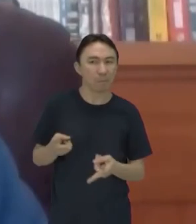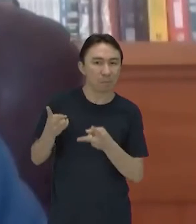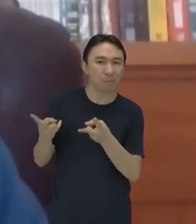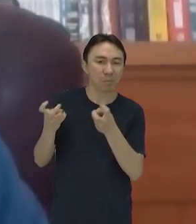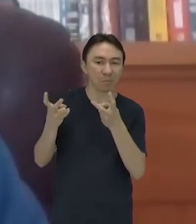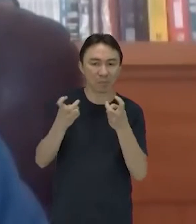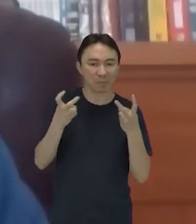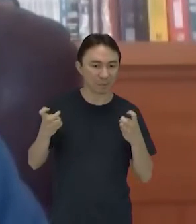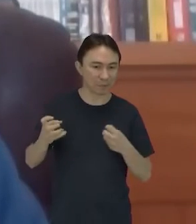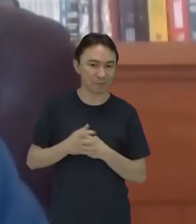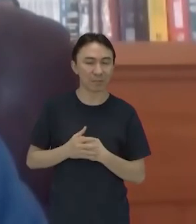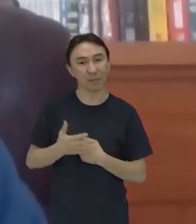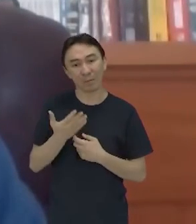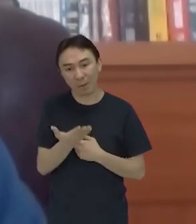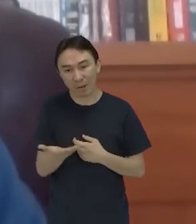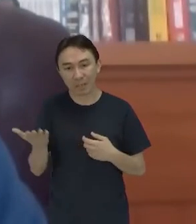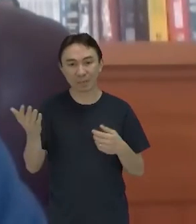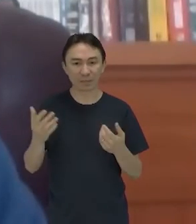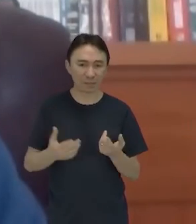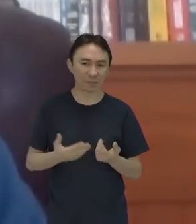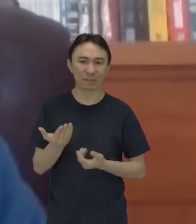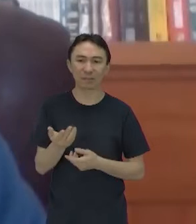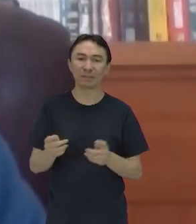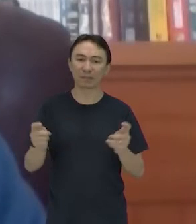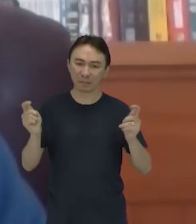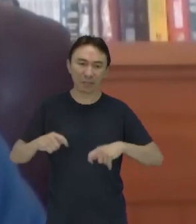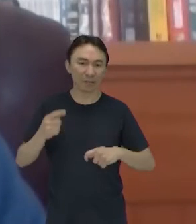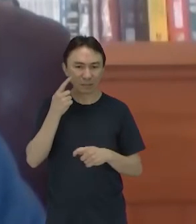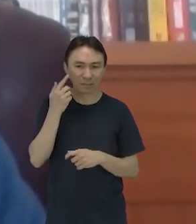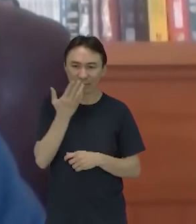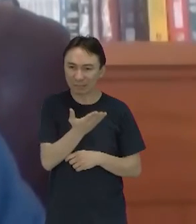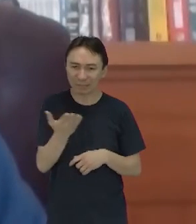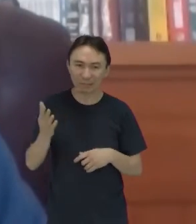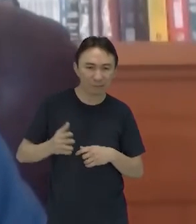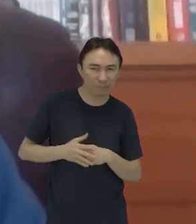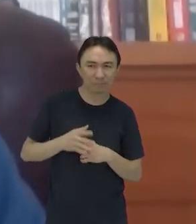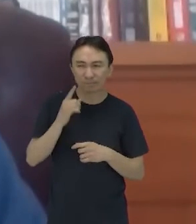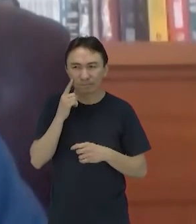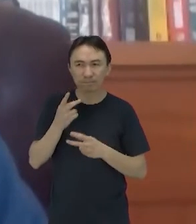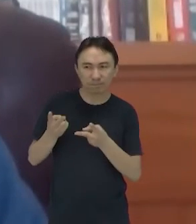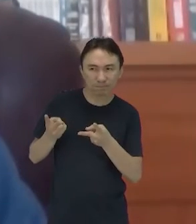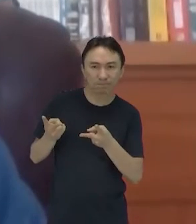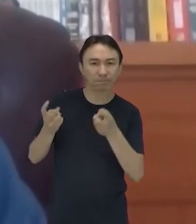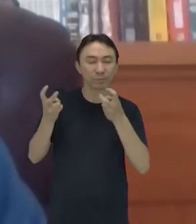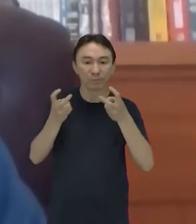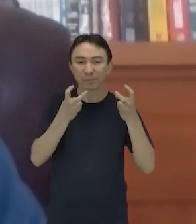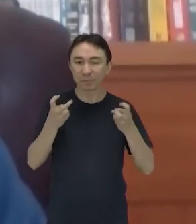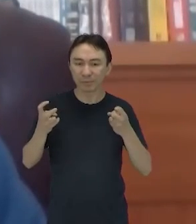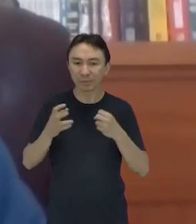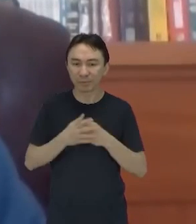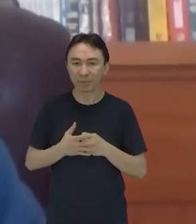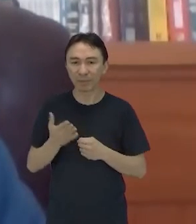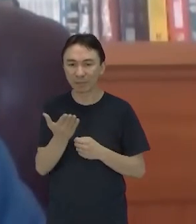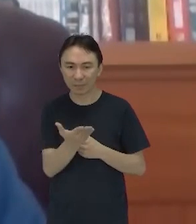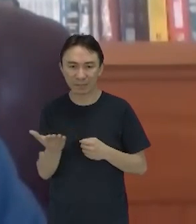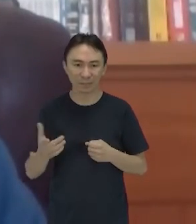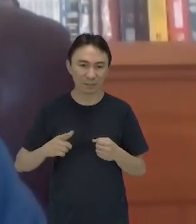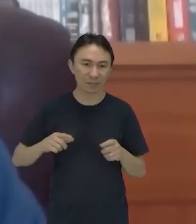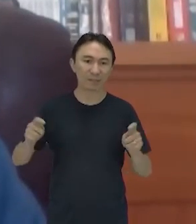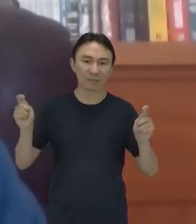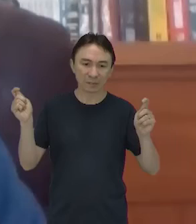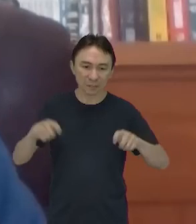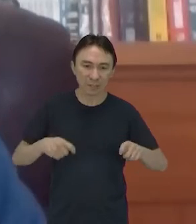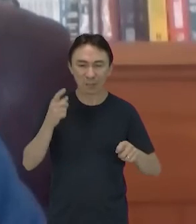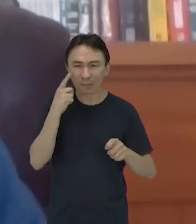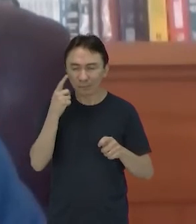mas basicamente para o tradutor a função é reproduzir não só o conteúdo, como